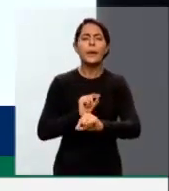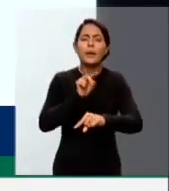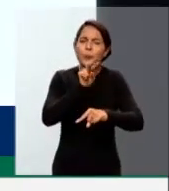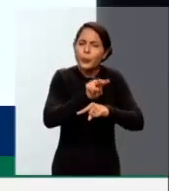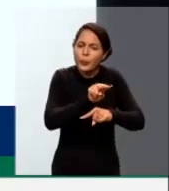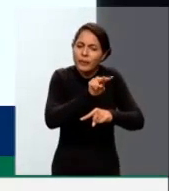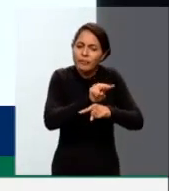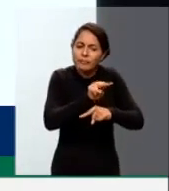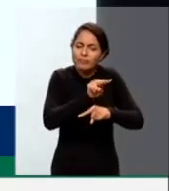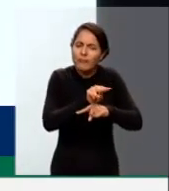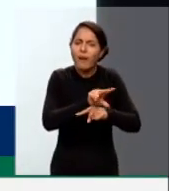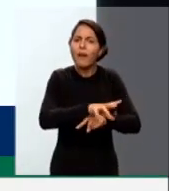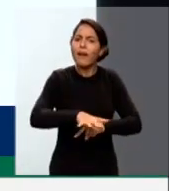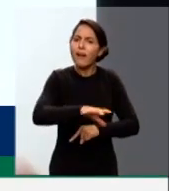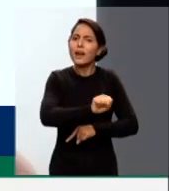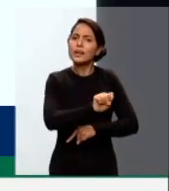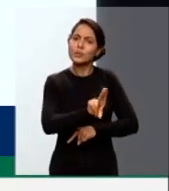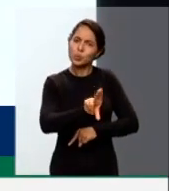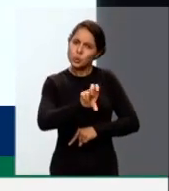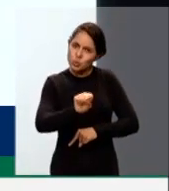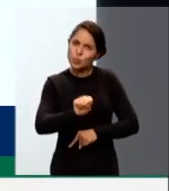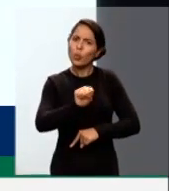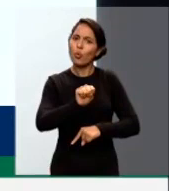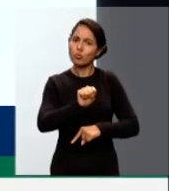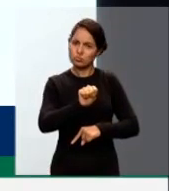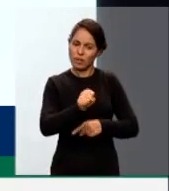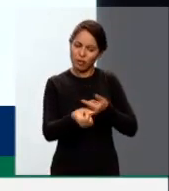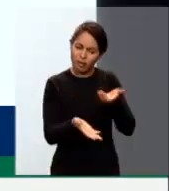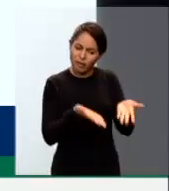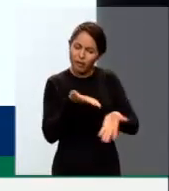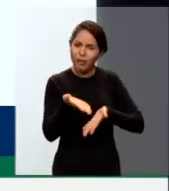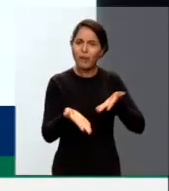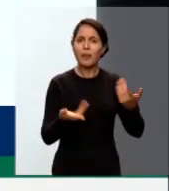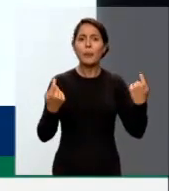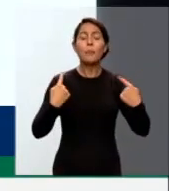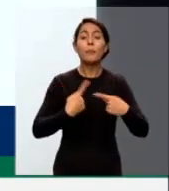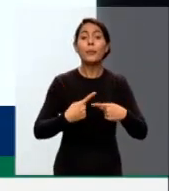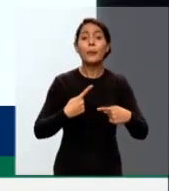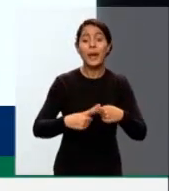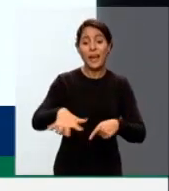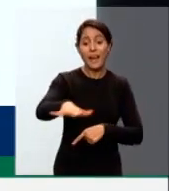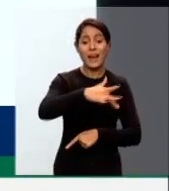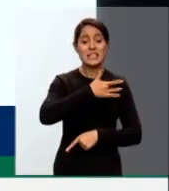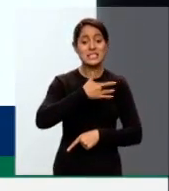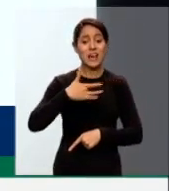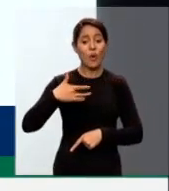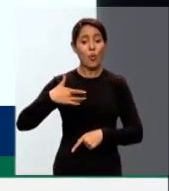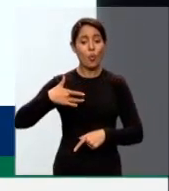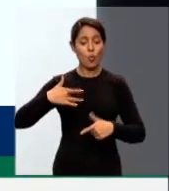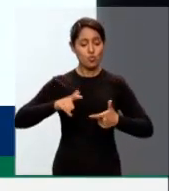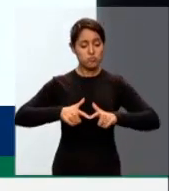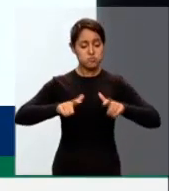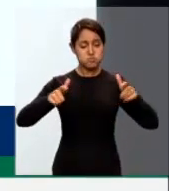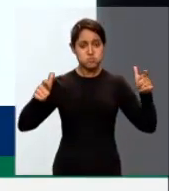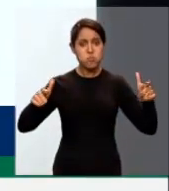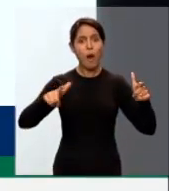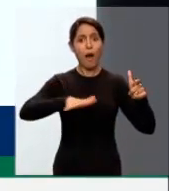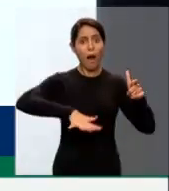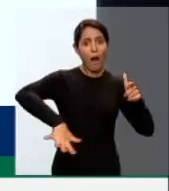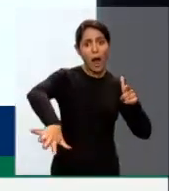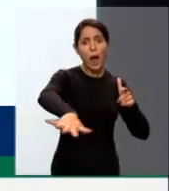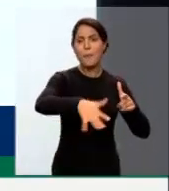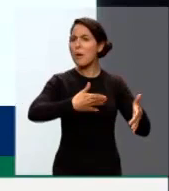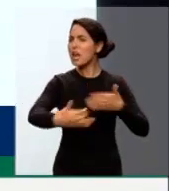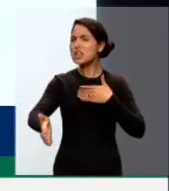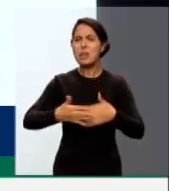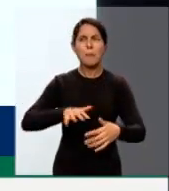que entende a saúde integral, que entende saúde como algo mais amplo, que pensa a saúde como algo que tem vínculo com o território.